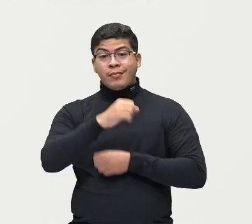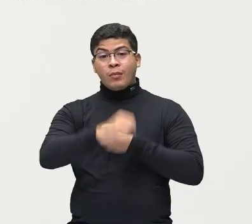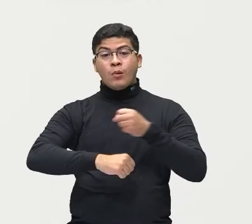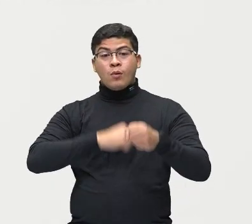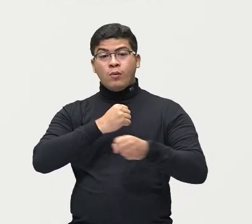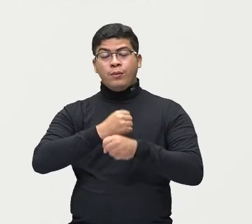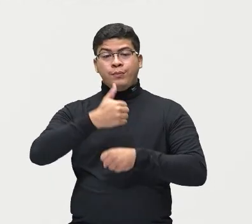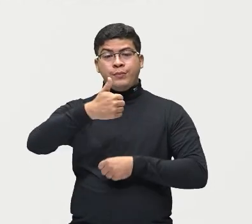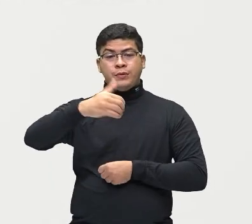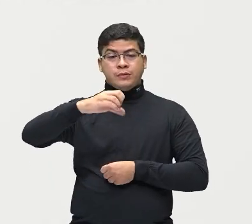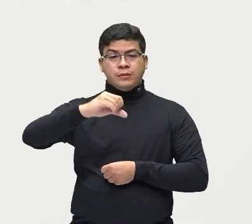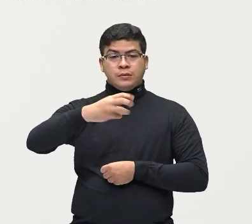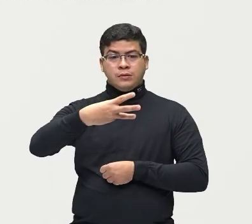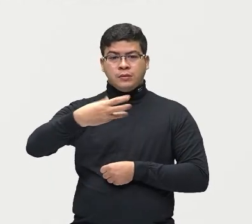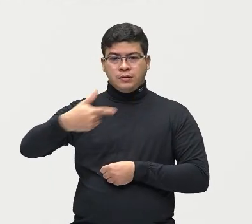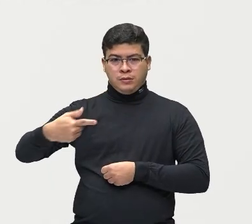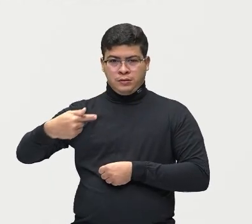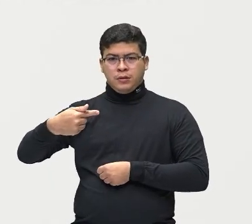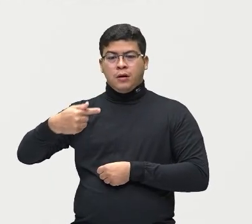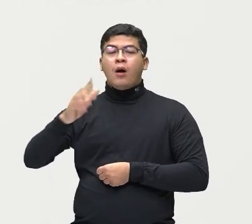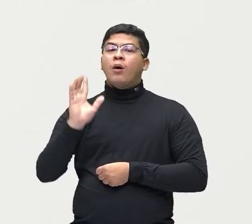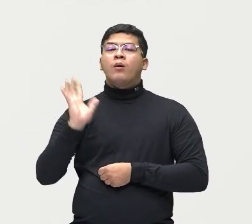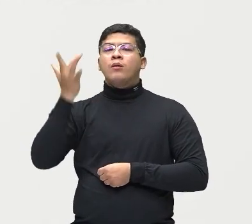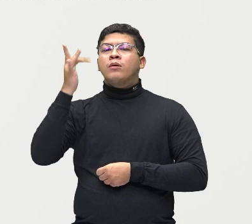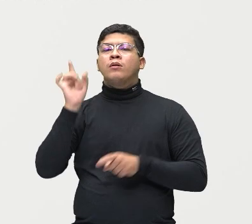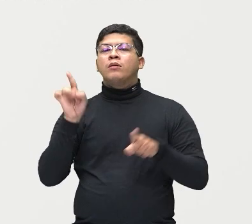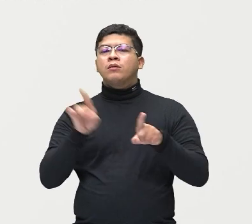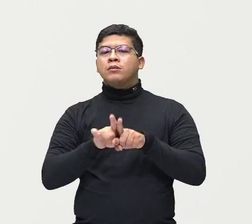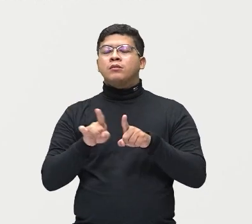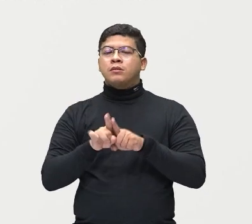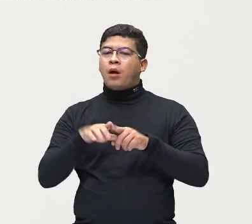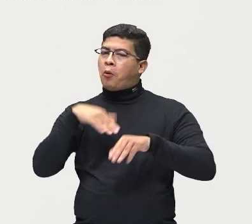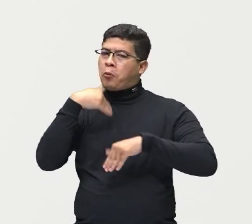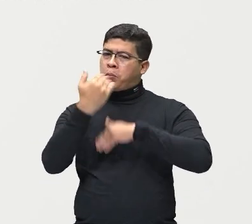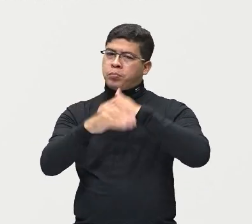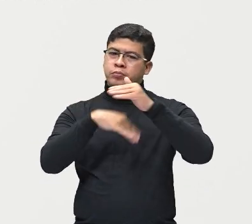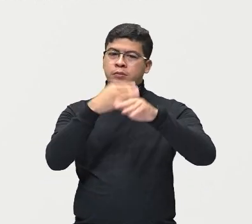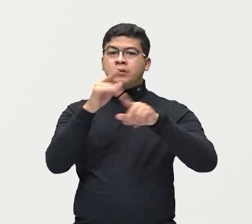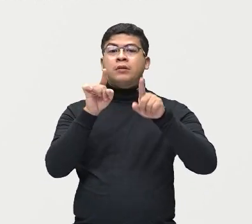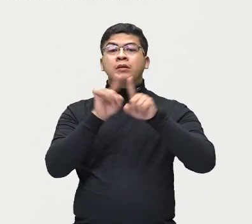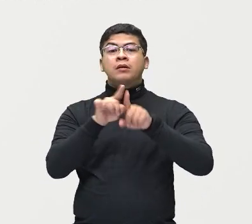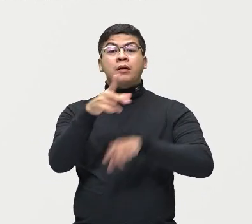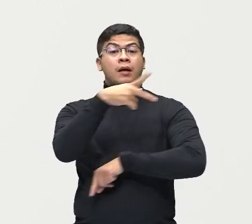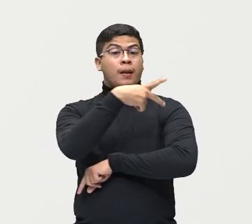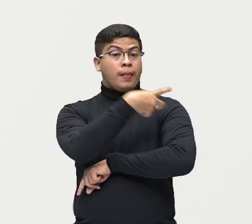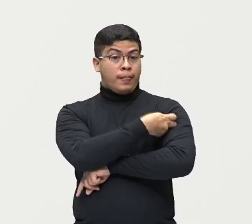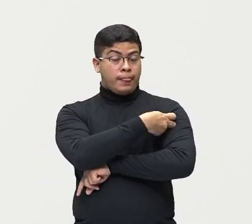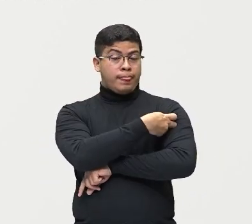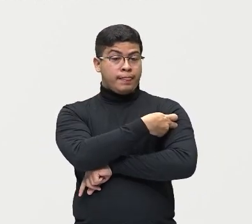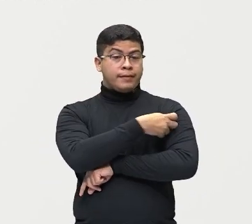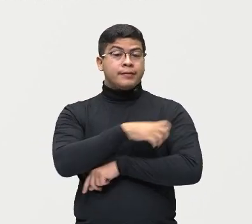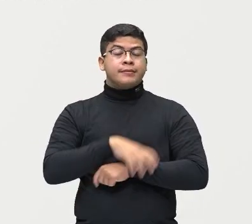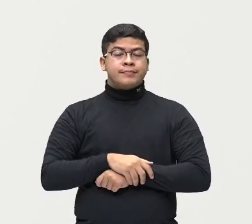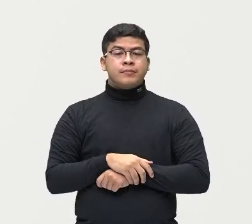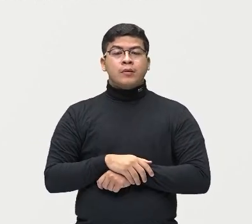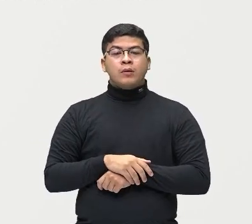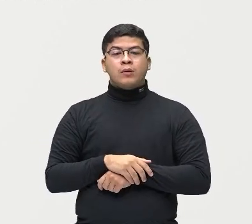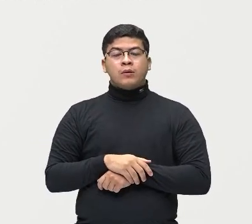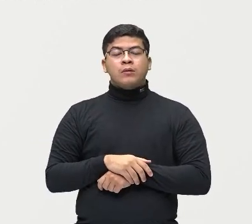1937 ocorreu um grande desenvolvimento das vacinas, quando